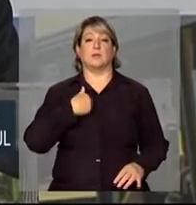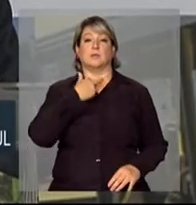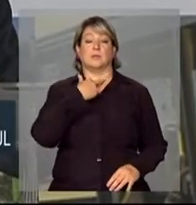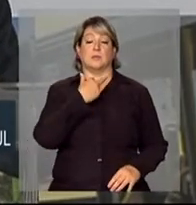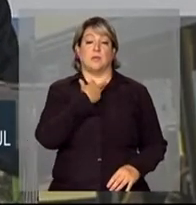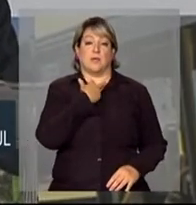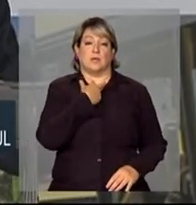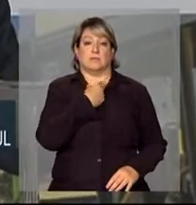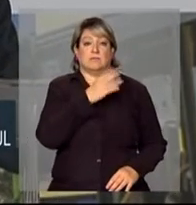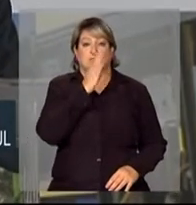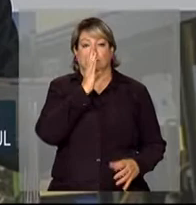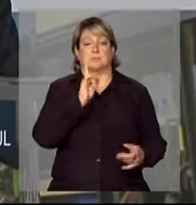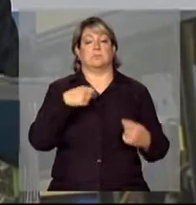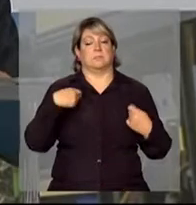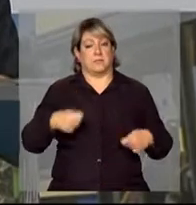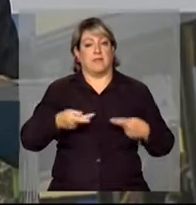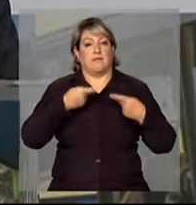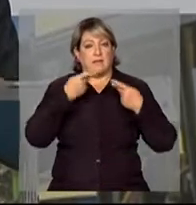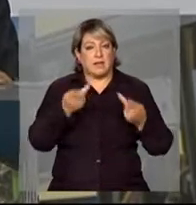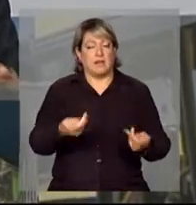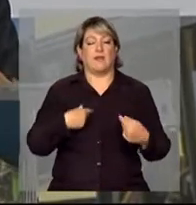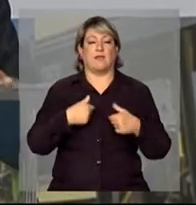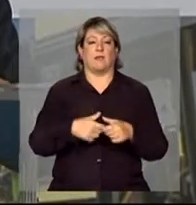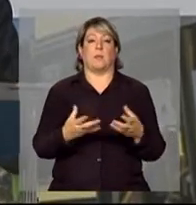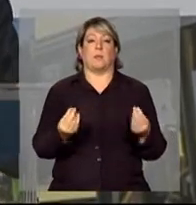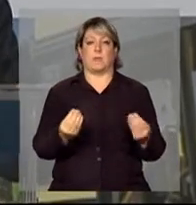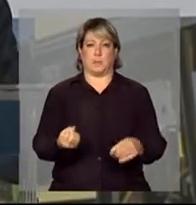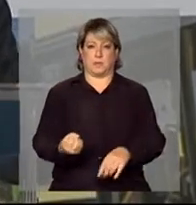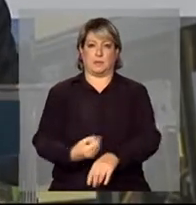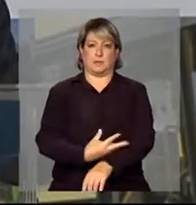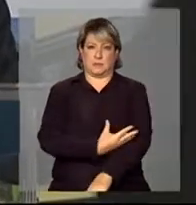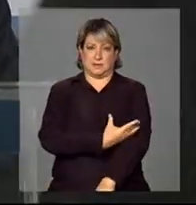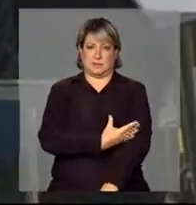deixar de dizer que eu fico muito emocionado até